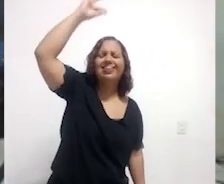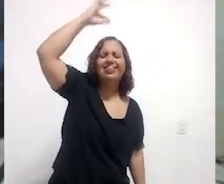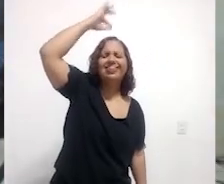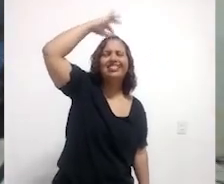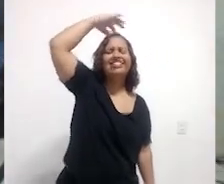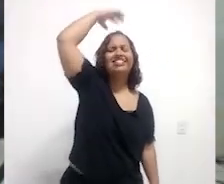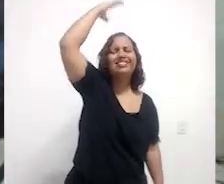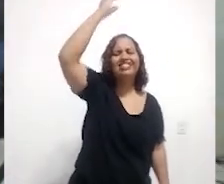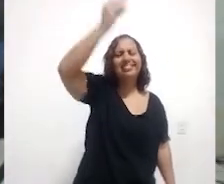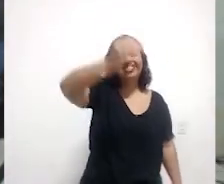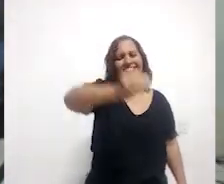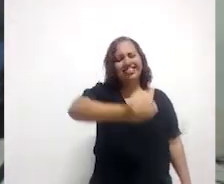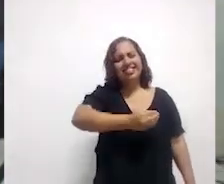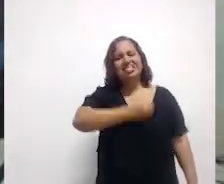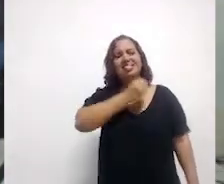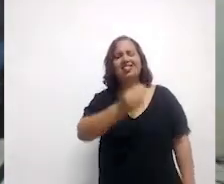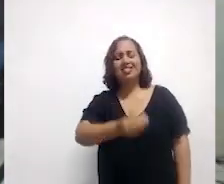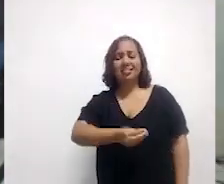vivendo